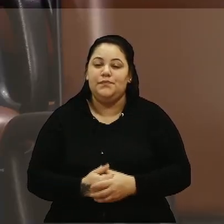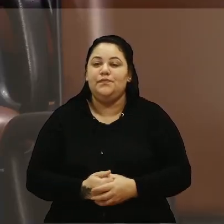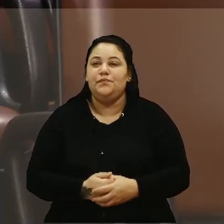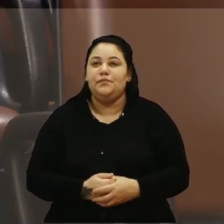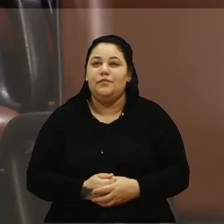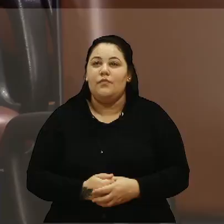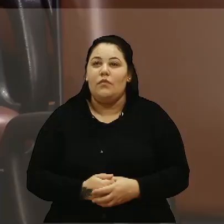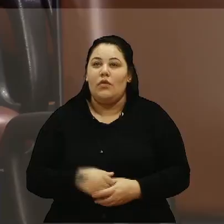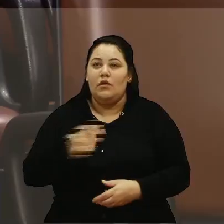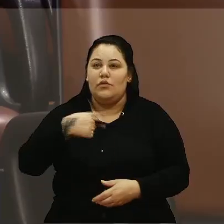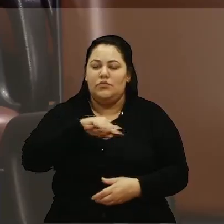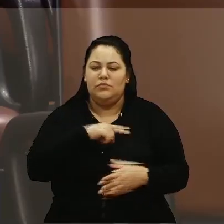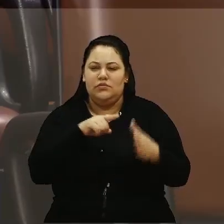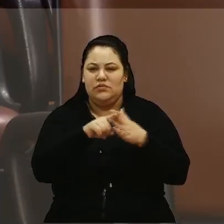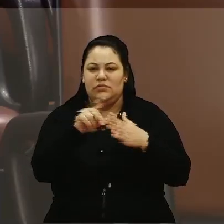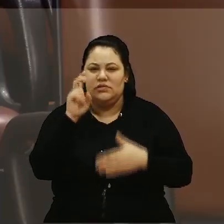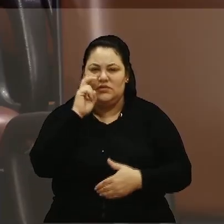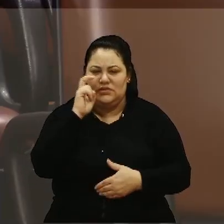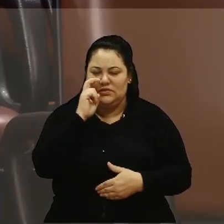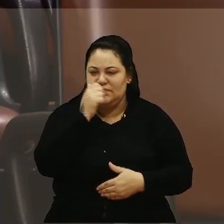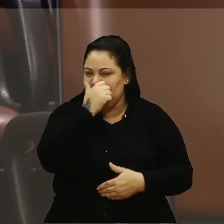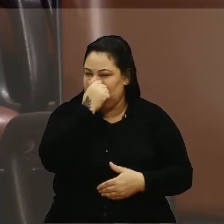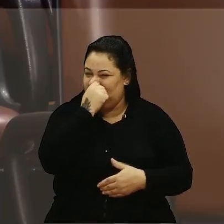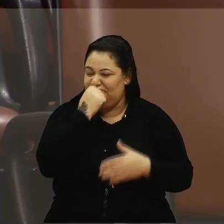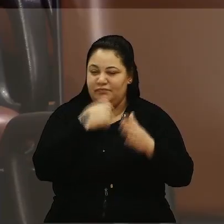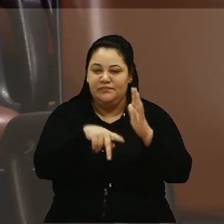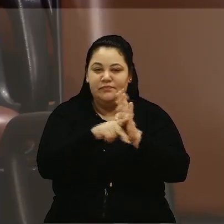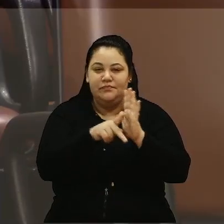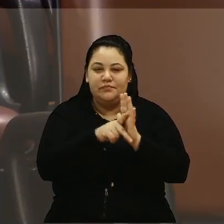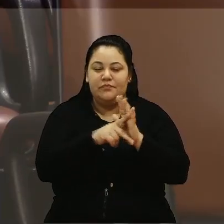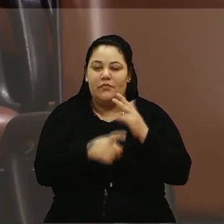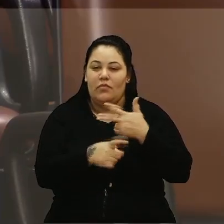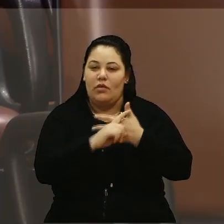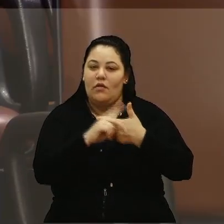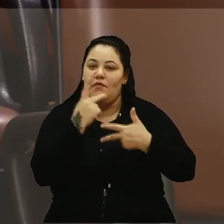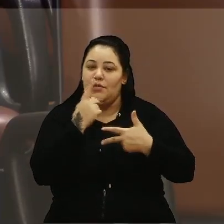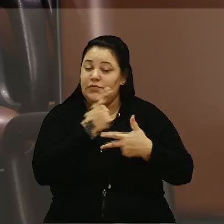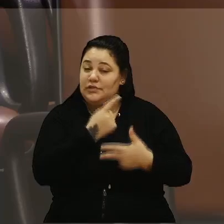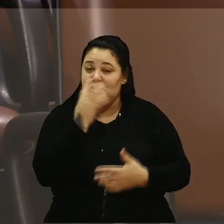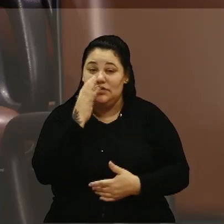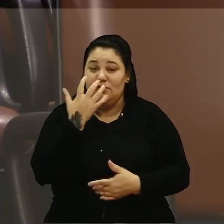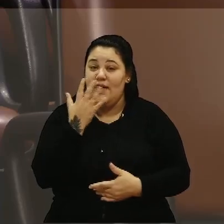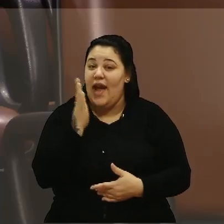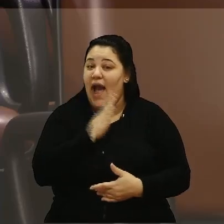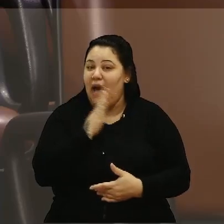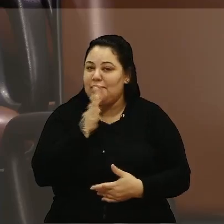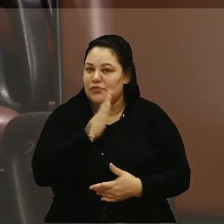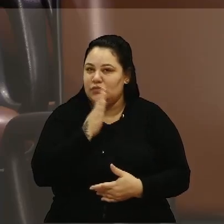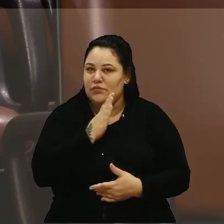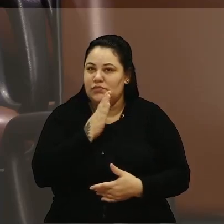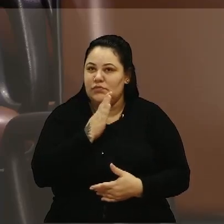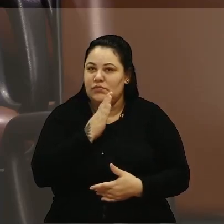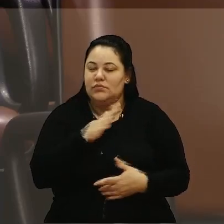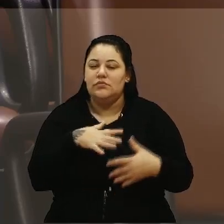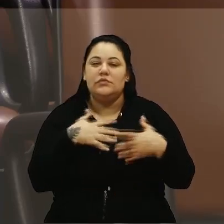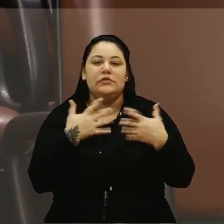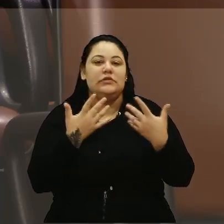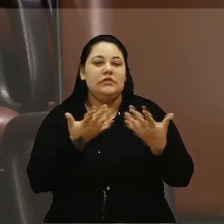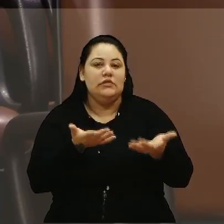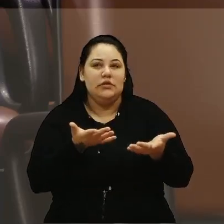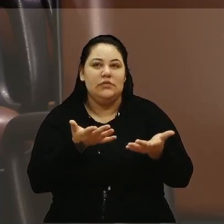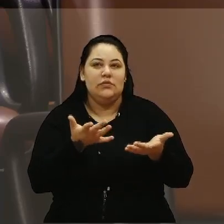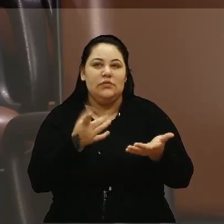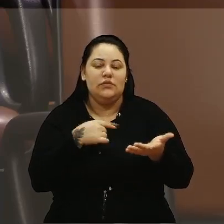quinta-feira e o próprio executivo disse que ia resolver isso logo, imediatamente. Então, a gente